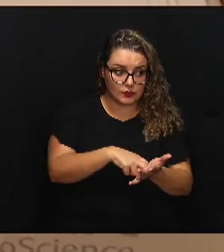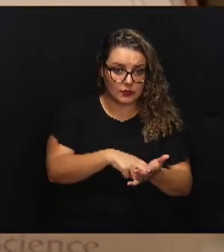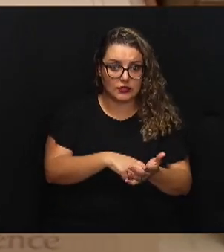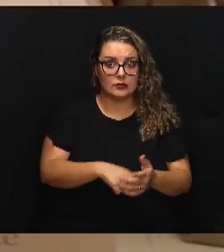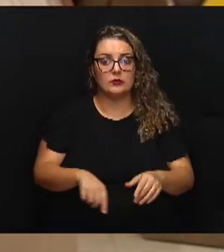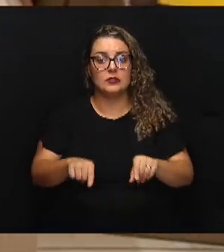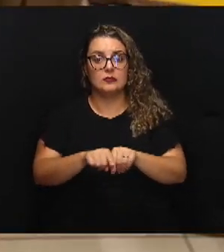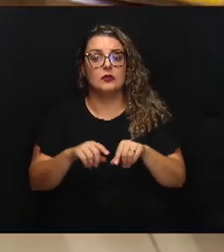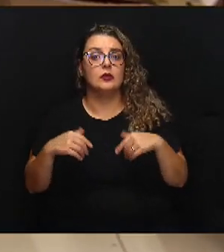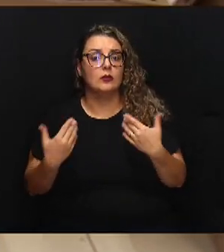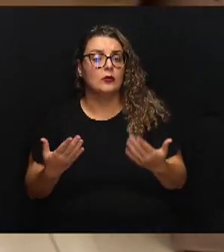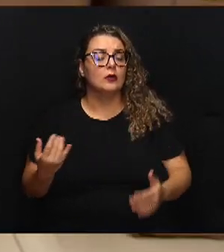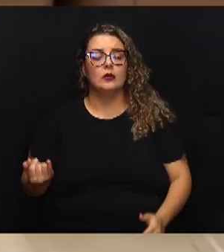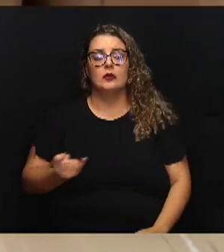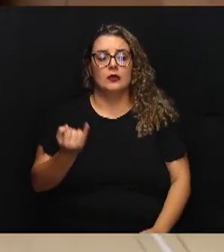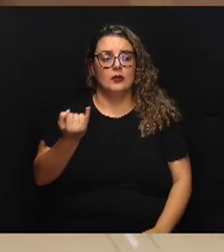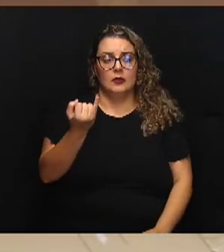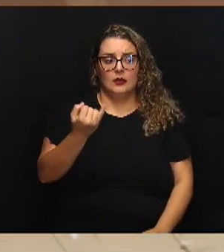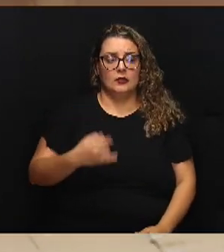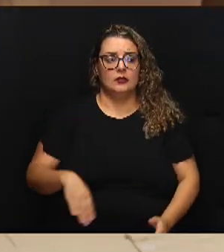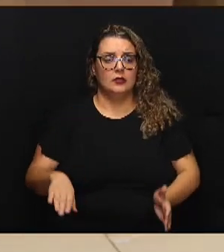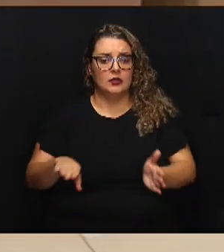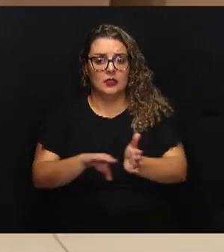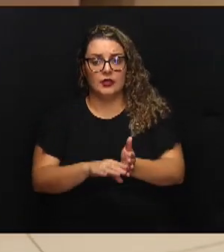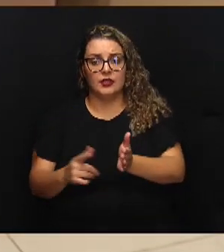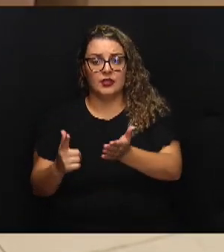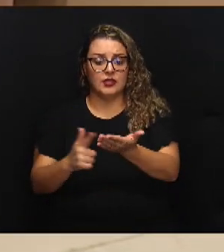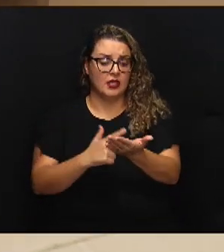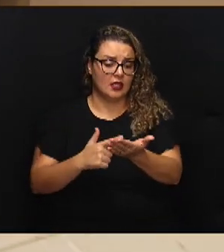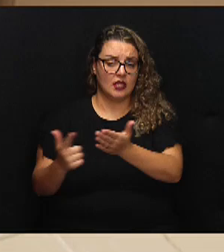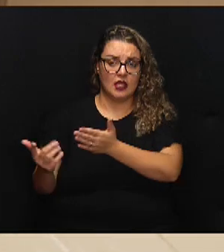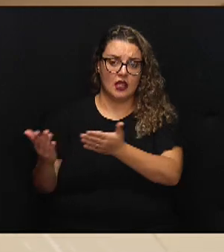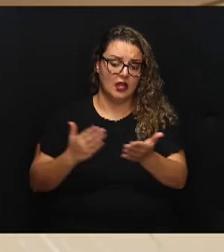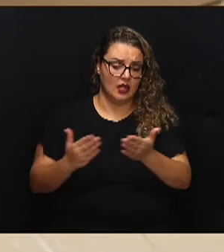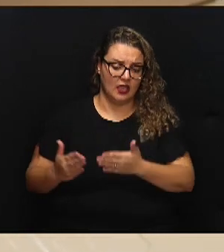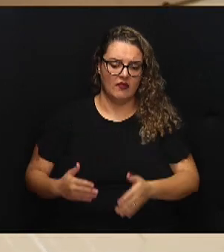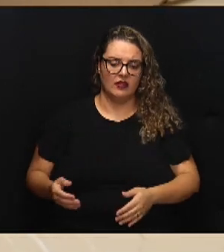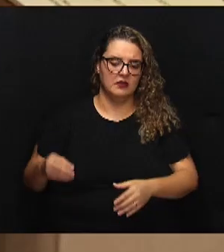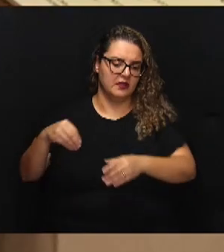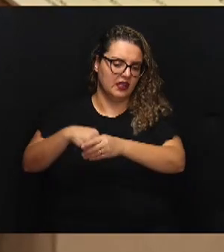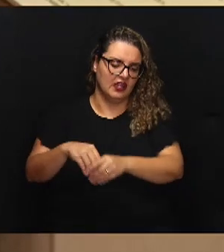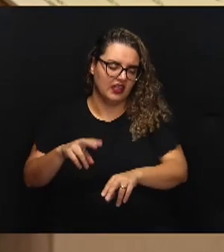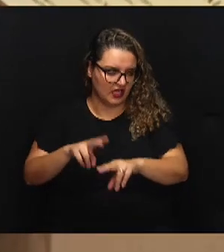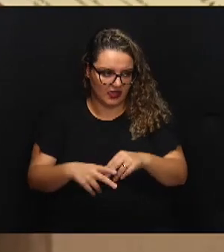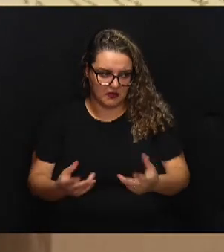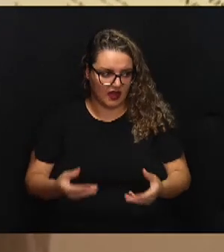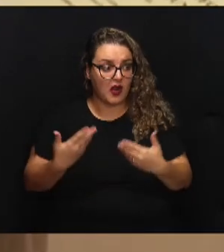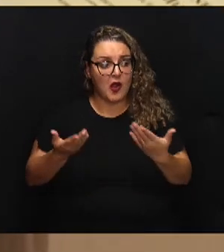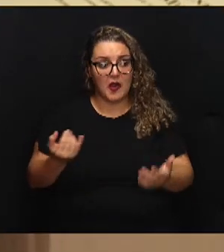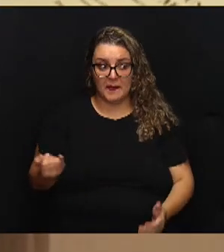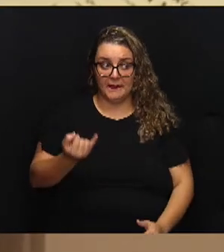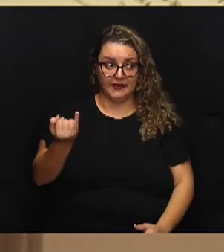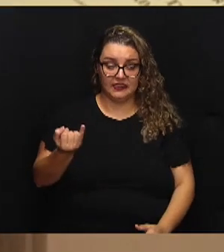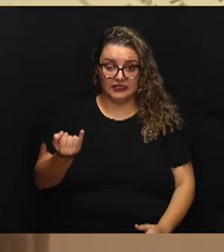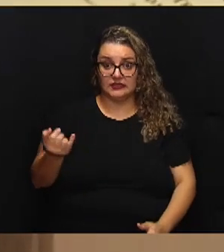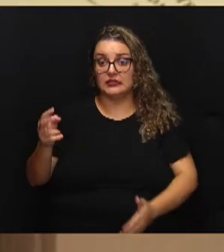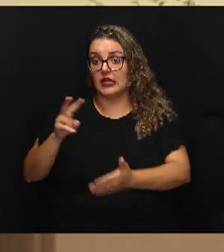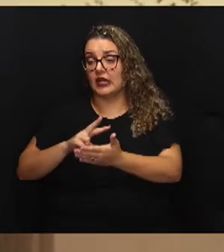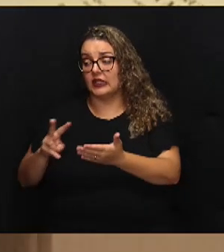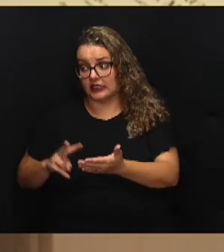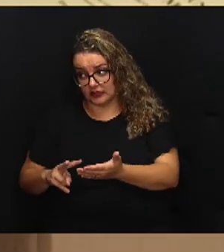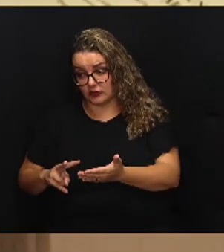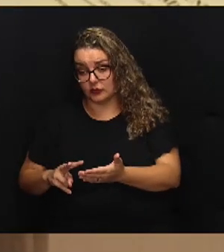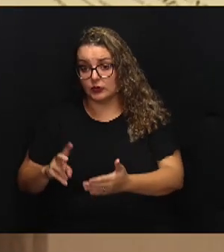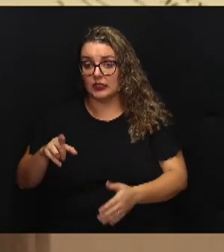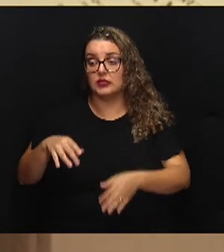também qual a importância de chegar a livros, né, nos presídios e tudo mais? A leitura em si, ela